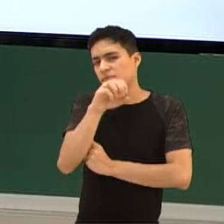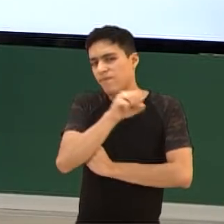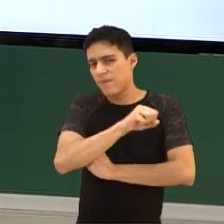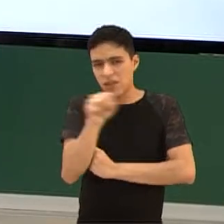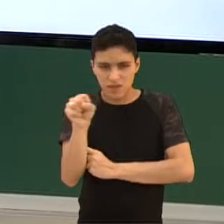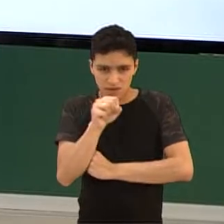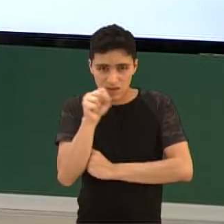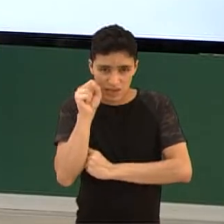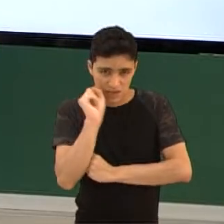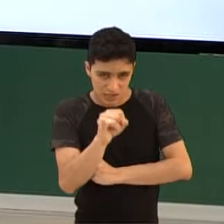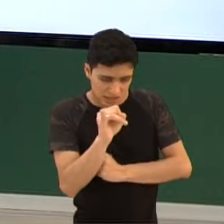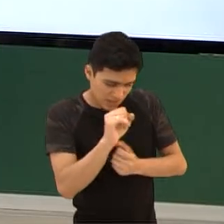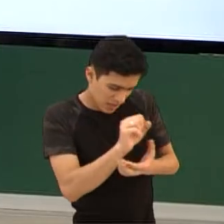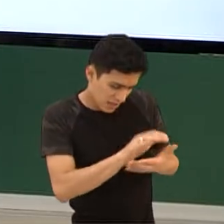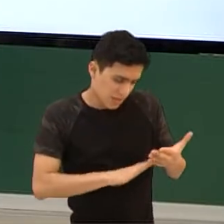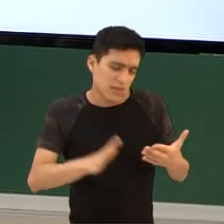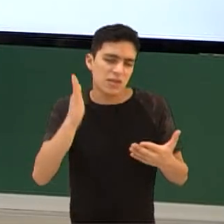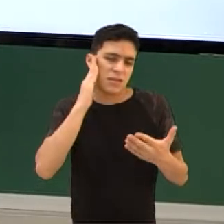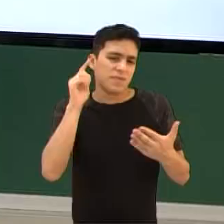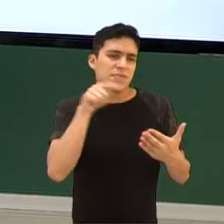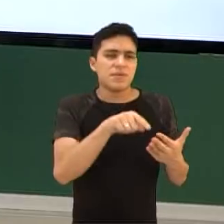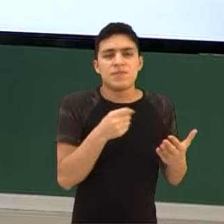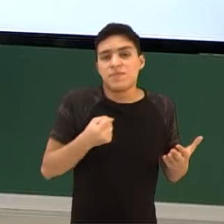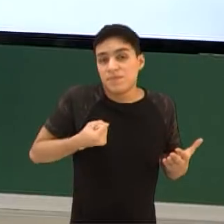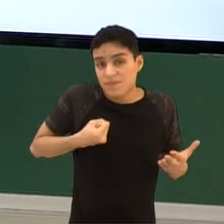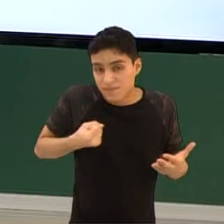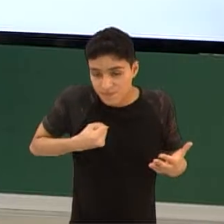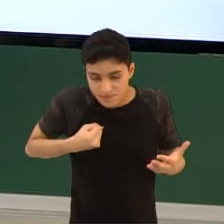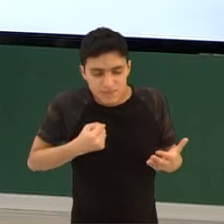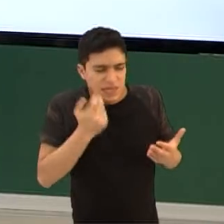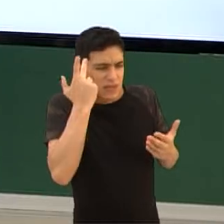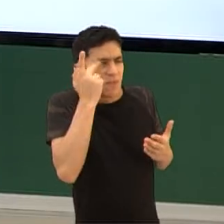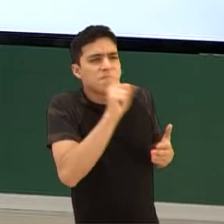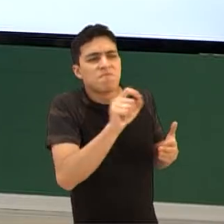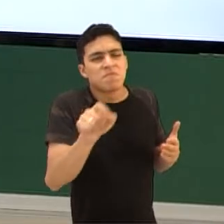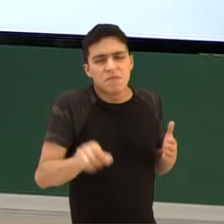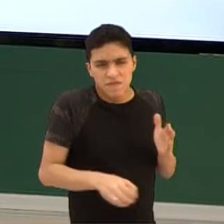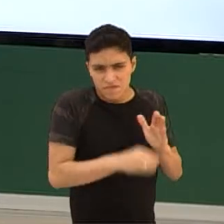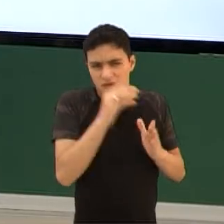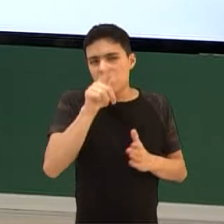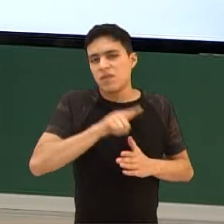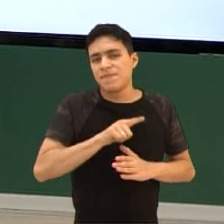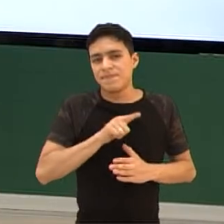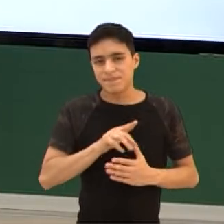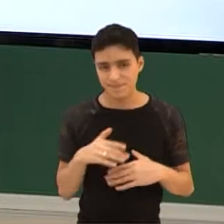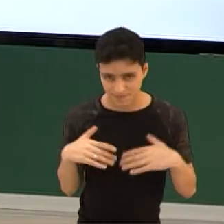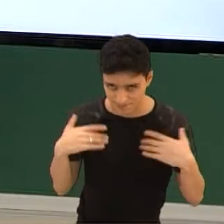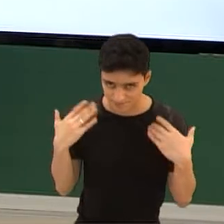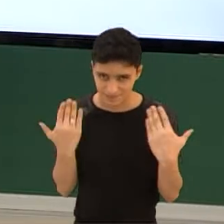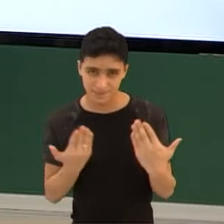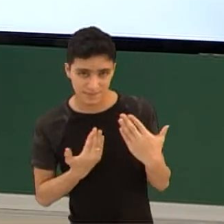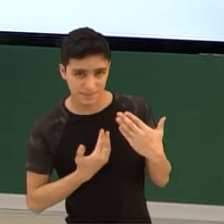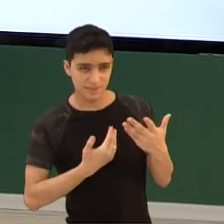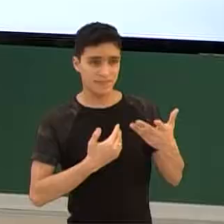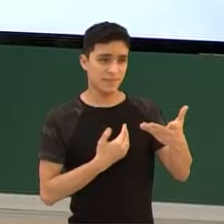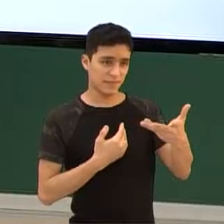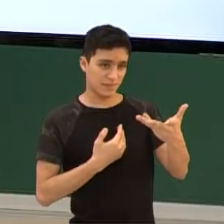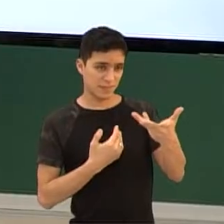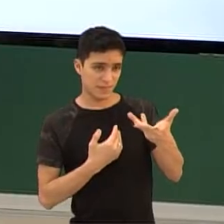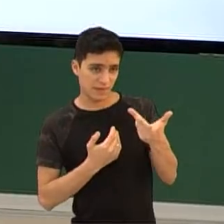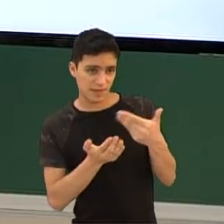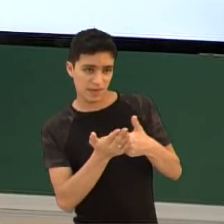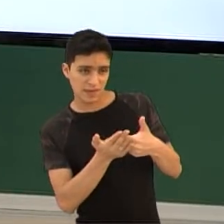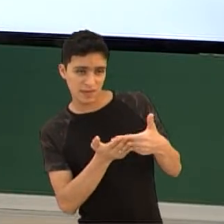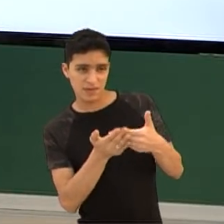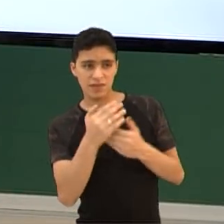Sabe? Se você fazer exercício, você vai perceber que esses números são bastante comuns, certo? Então, você vai ter aqui que a velocidade inicial de 18 km por